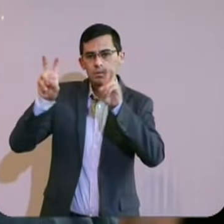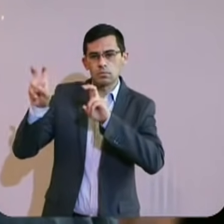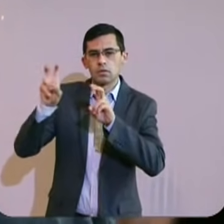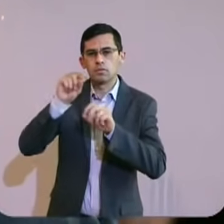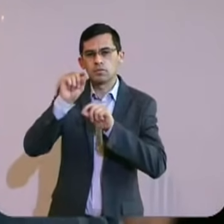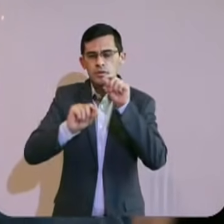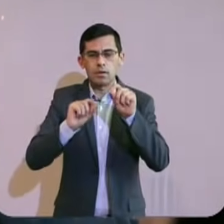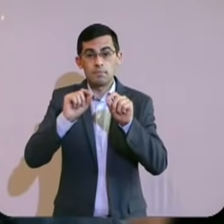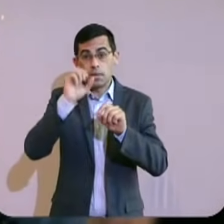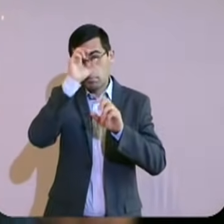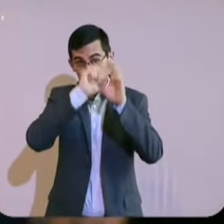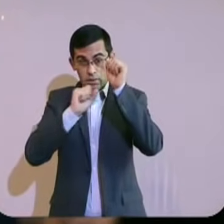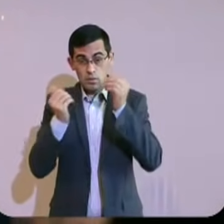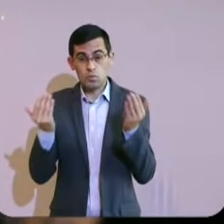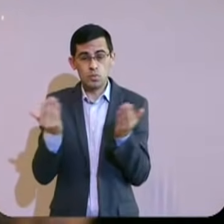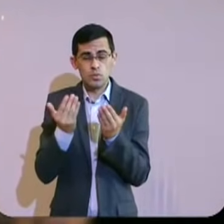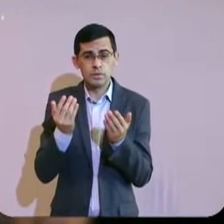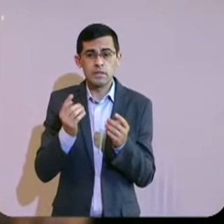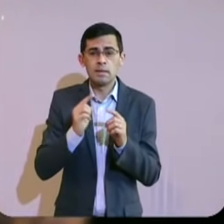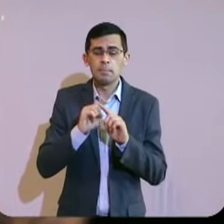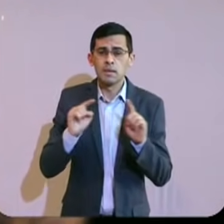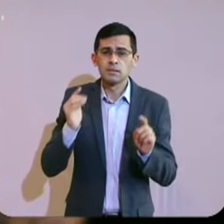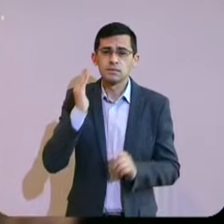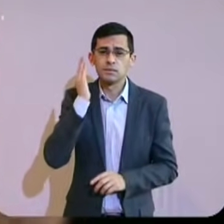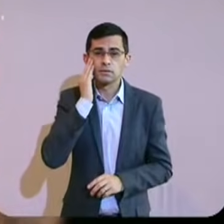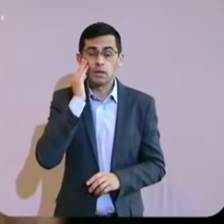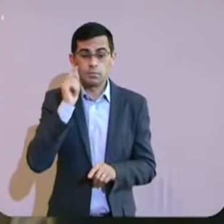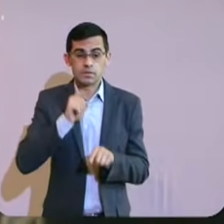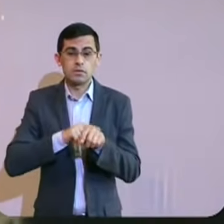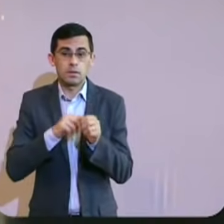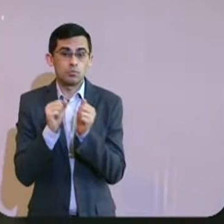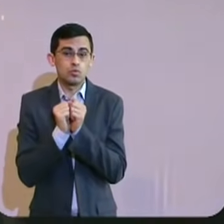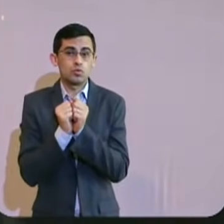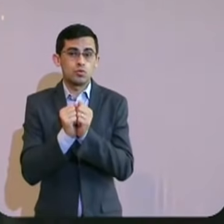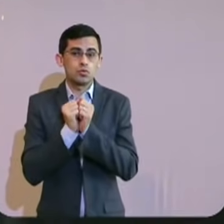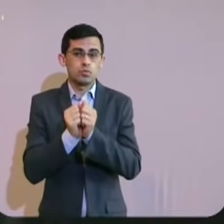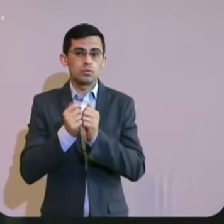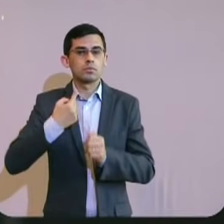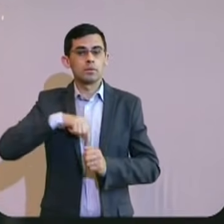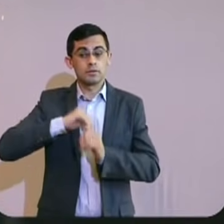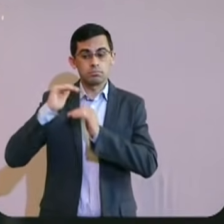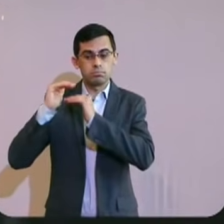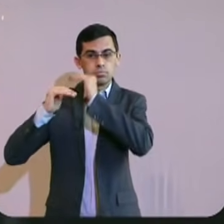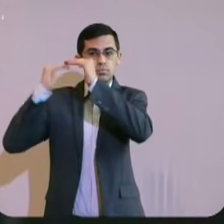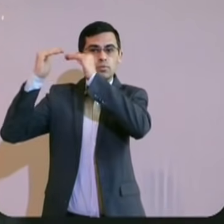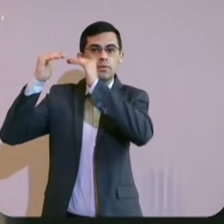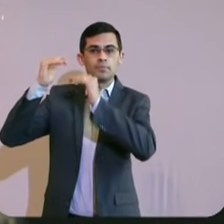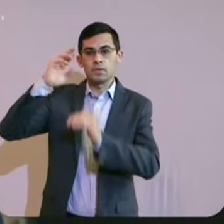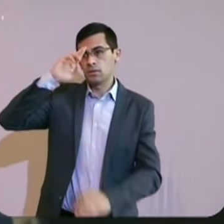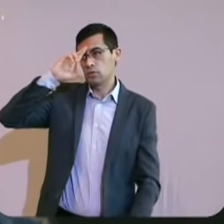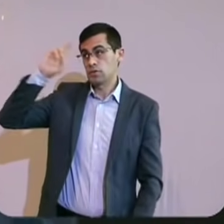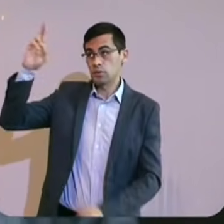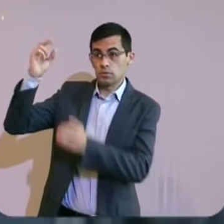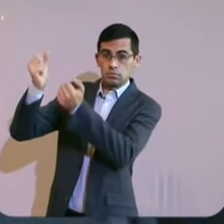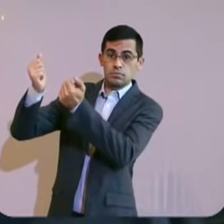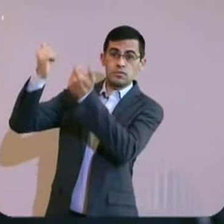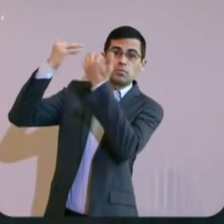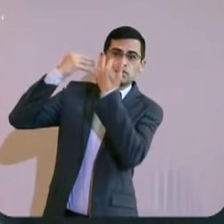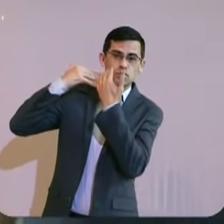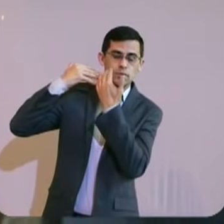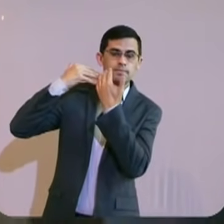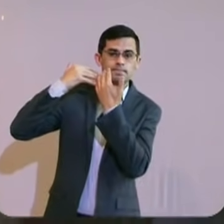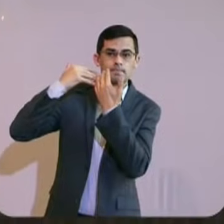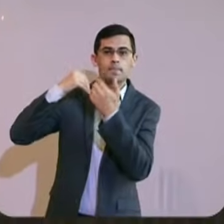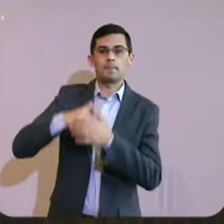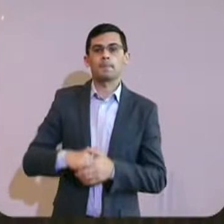você está colocando. E sabe, nessa mentoria a gente cresce e o Senhor nos abençoa.